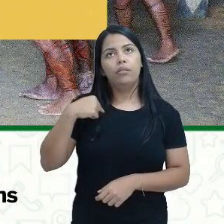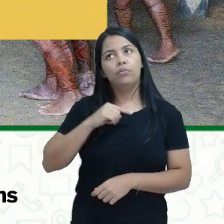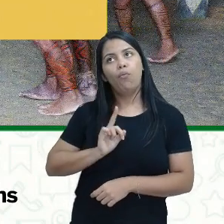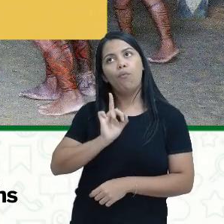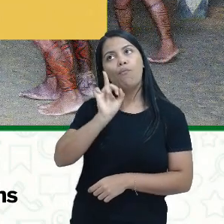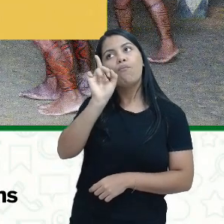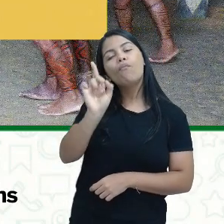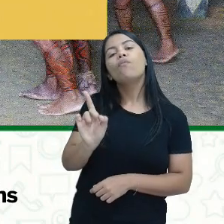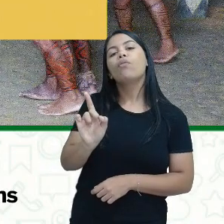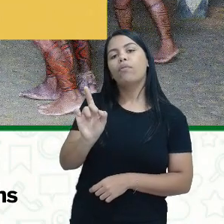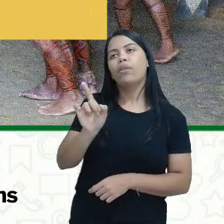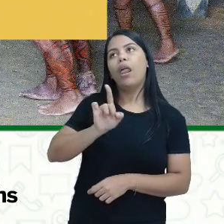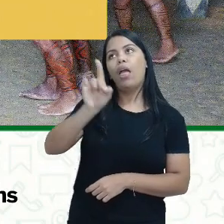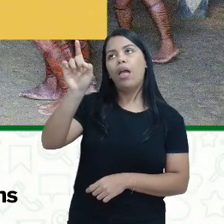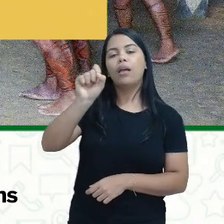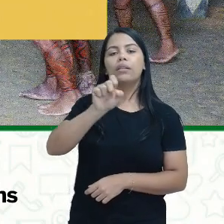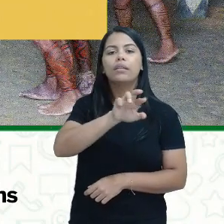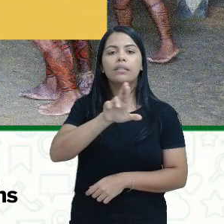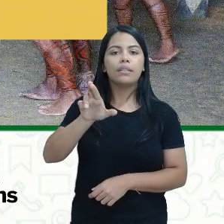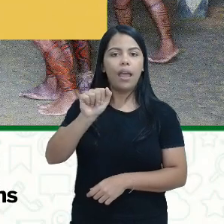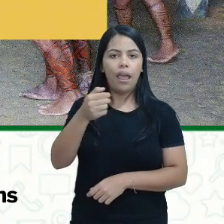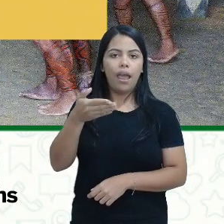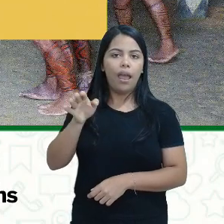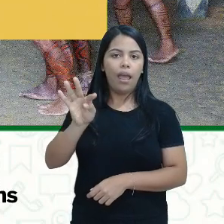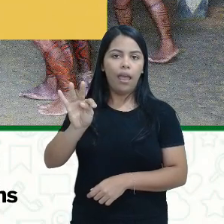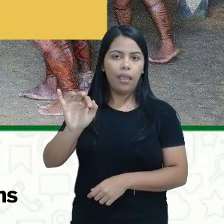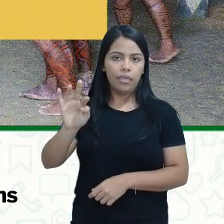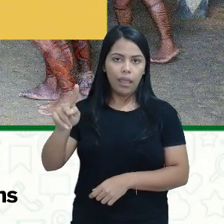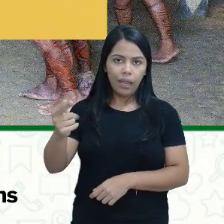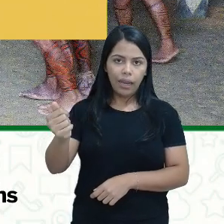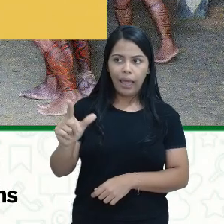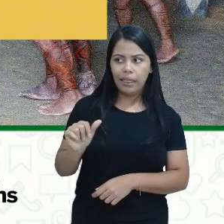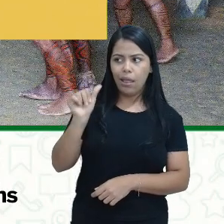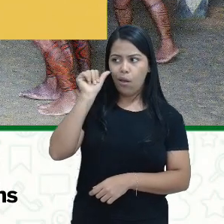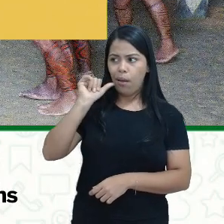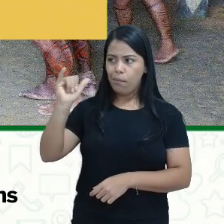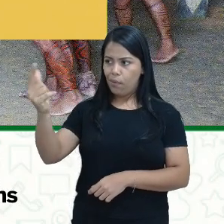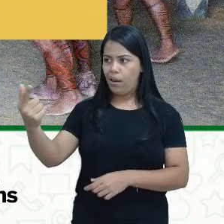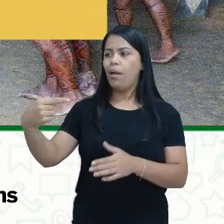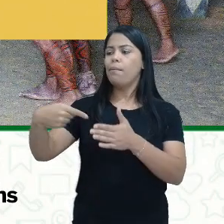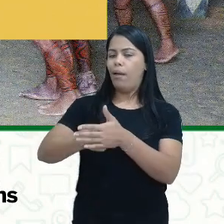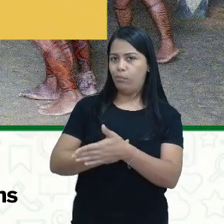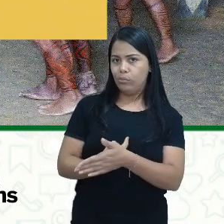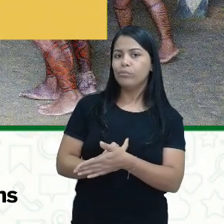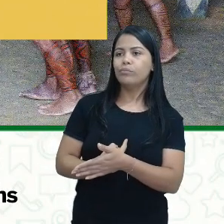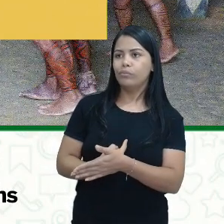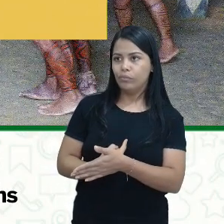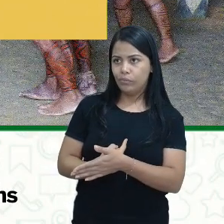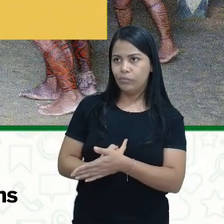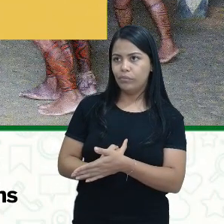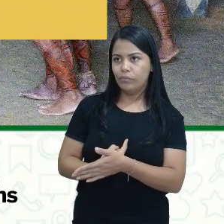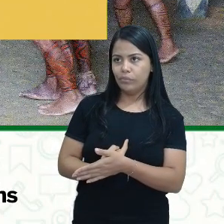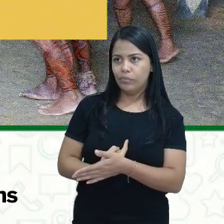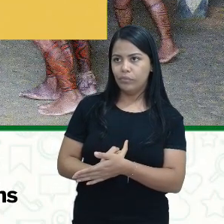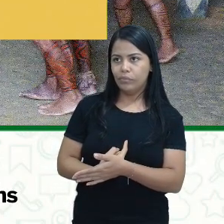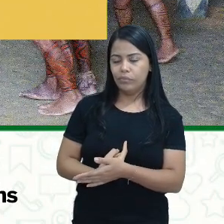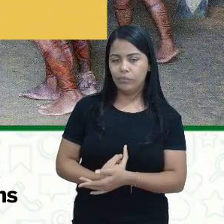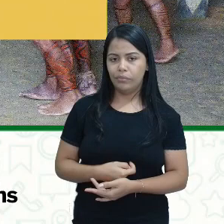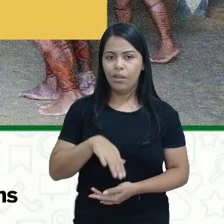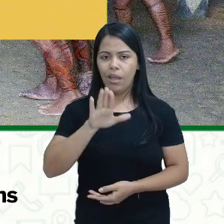estava em Serra Talhada e uma mulher perguntou, ô mulher, você é